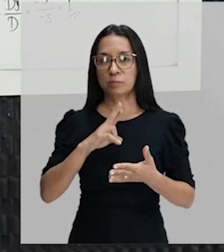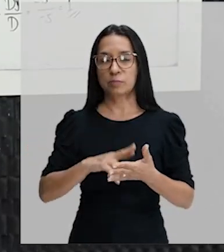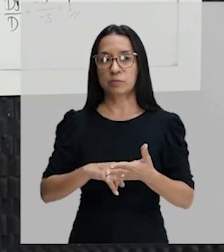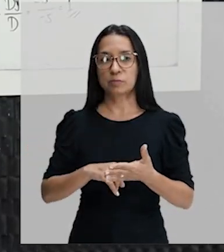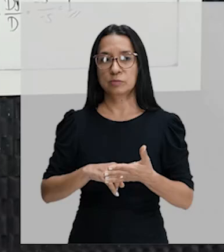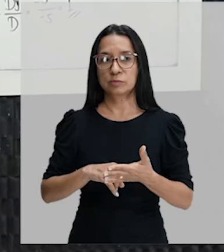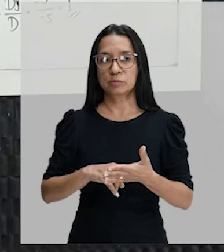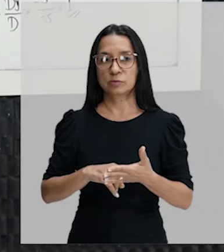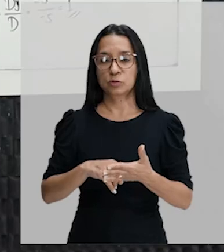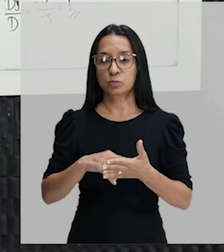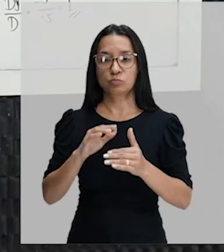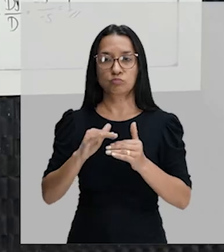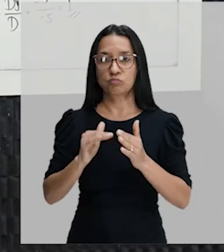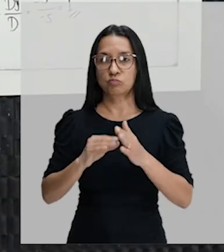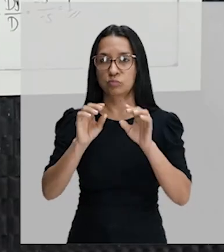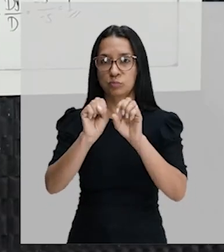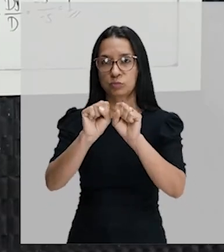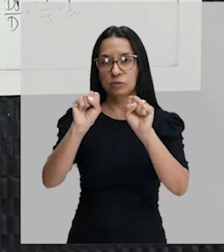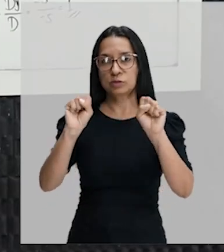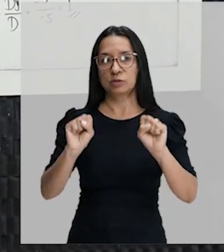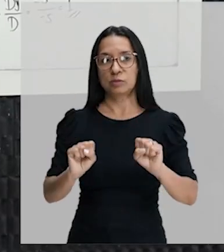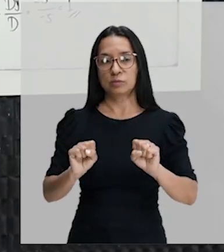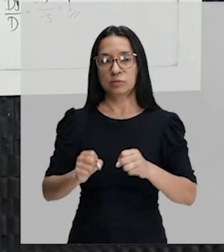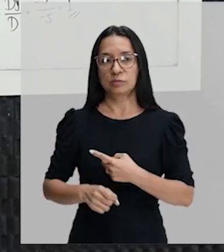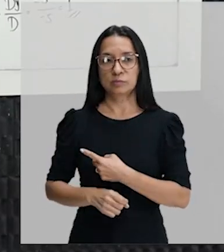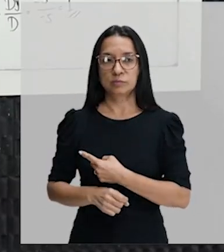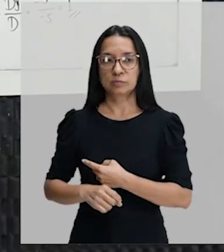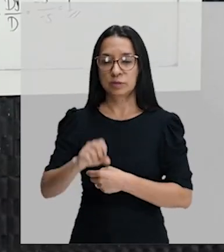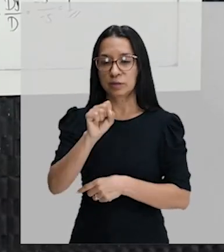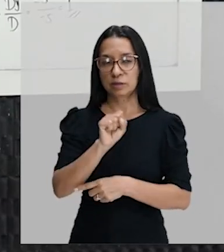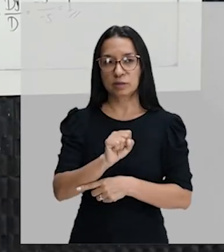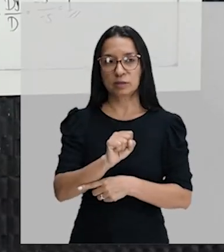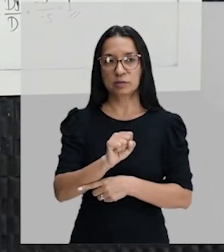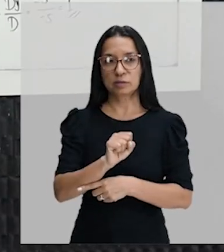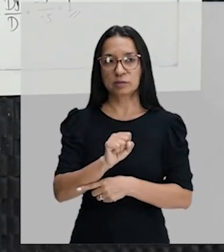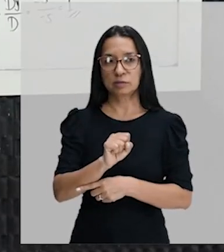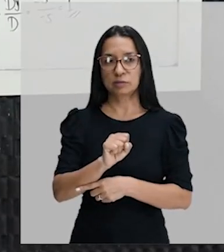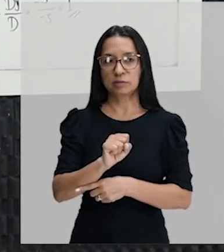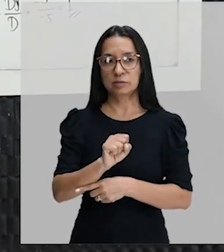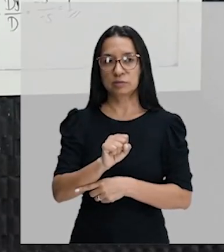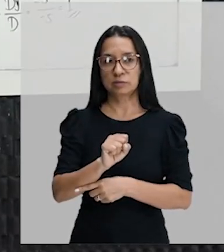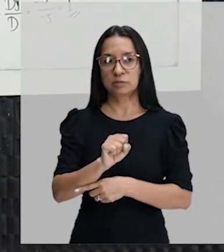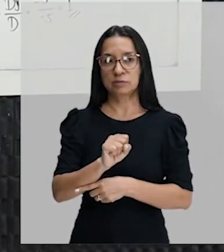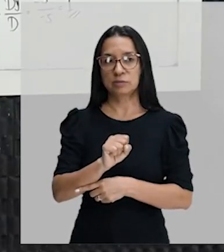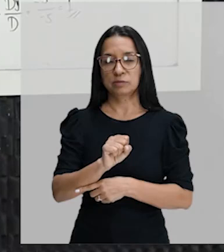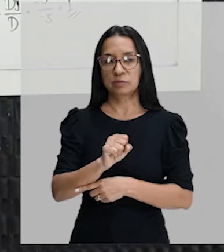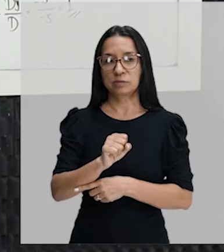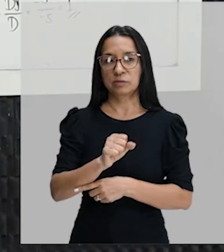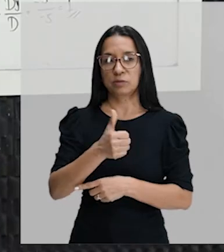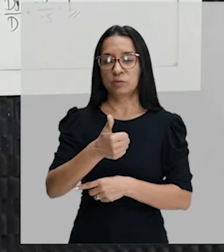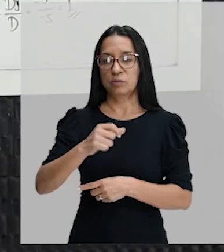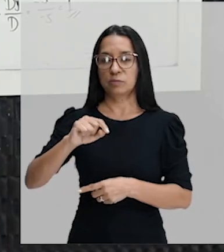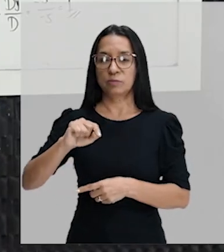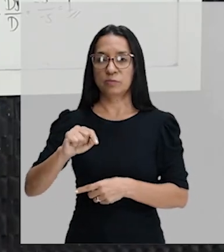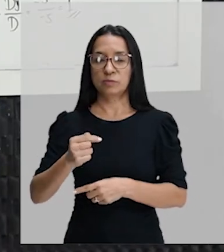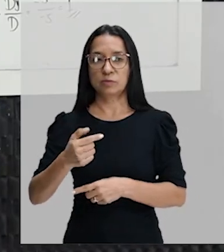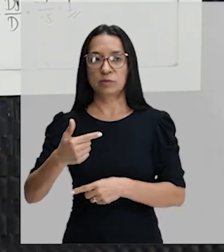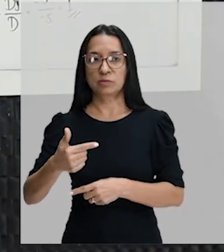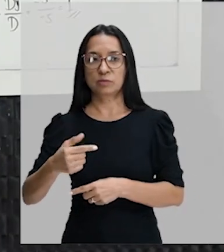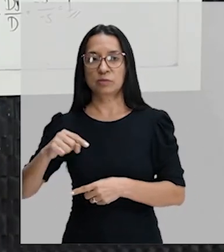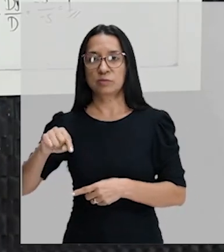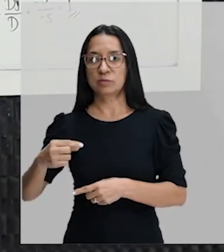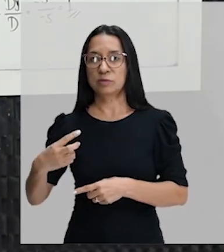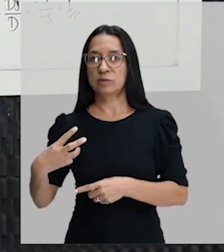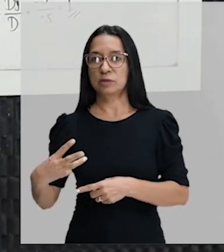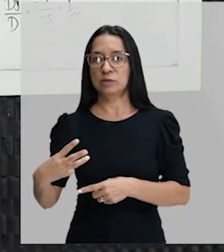o seu sistema. Solução vai ser 1, 2 e 3. Certo? Então, turma,